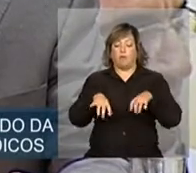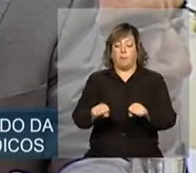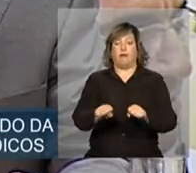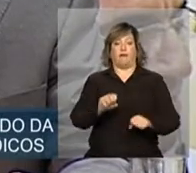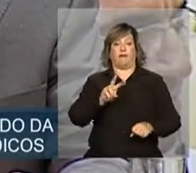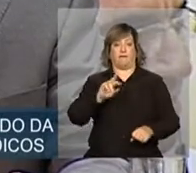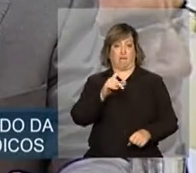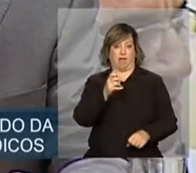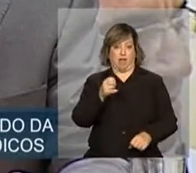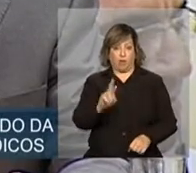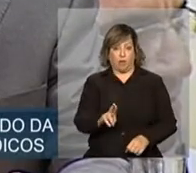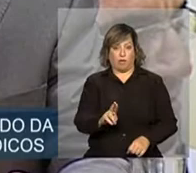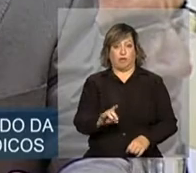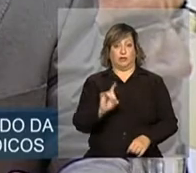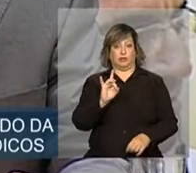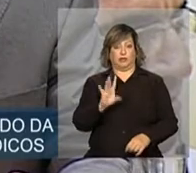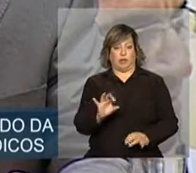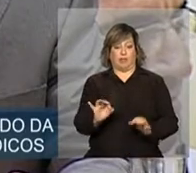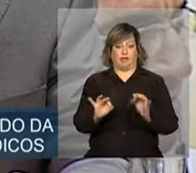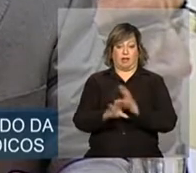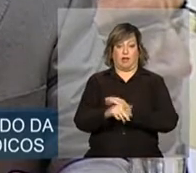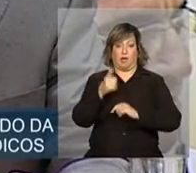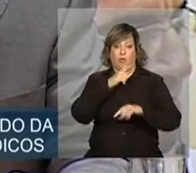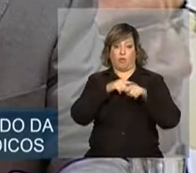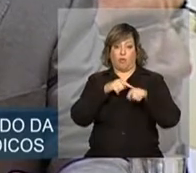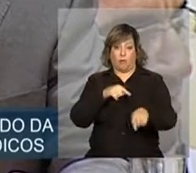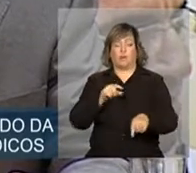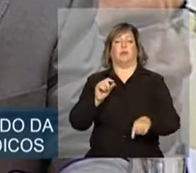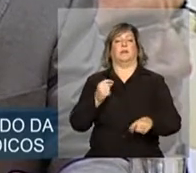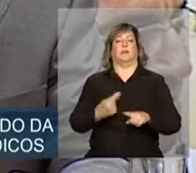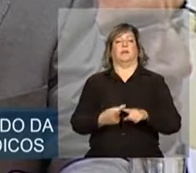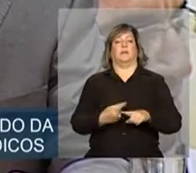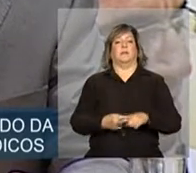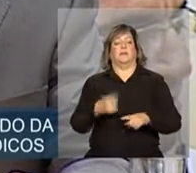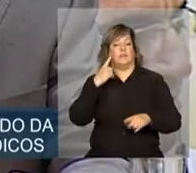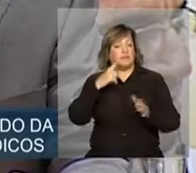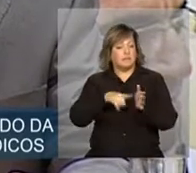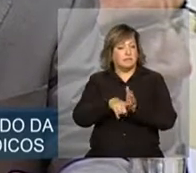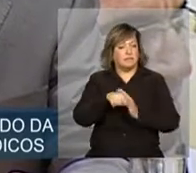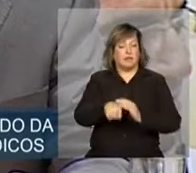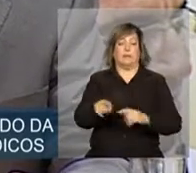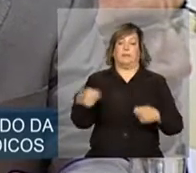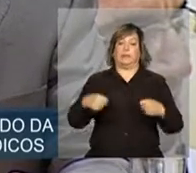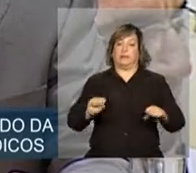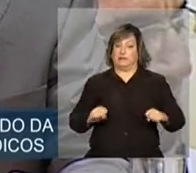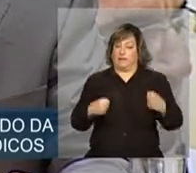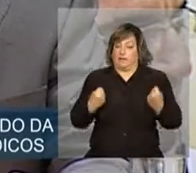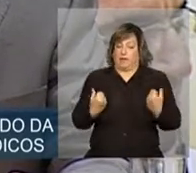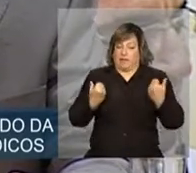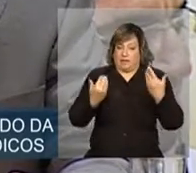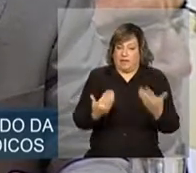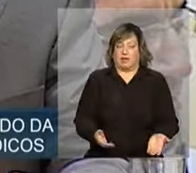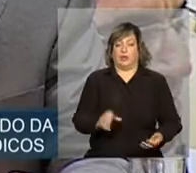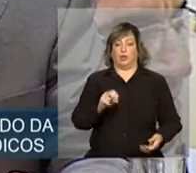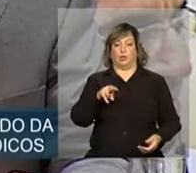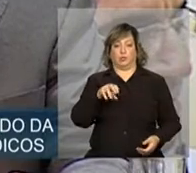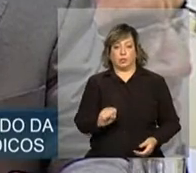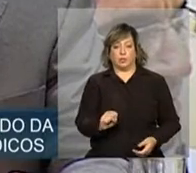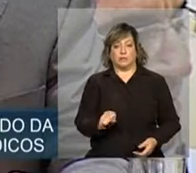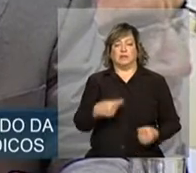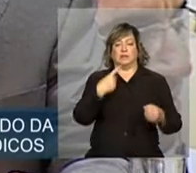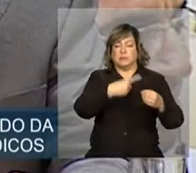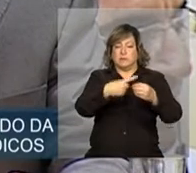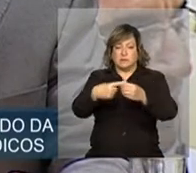isso não permitiria que esse profissional tem a dedicação exclusiva ao SUS a periferia das grandes cidades aos municípios